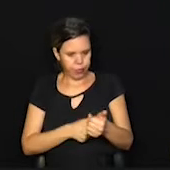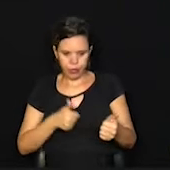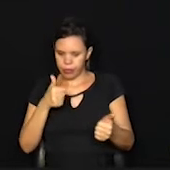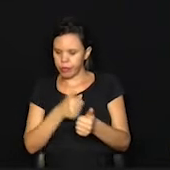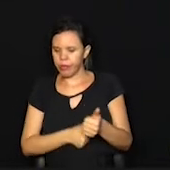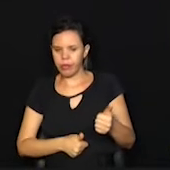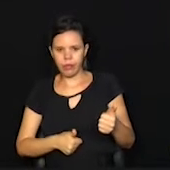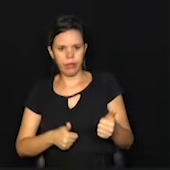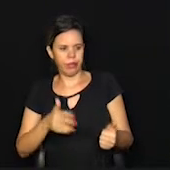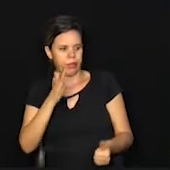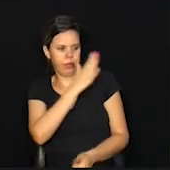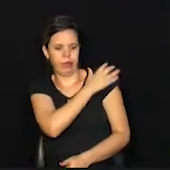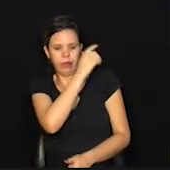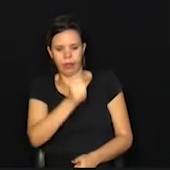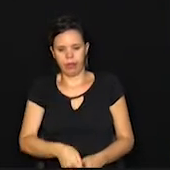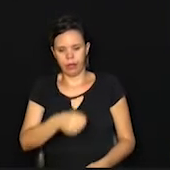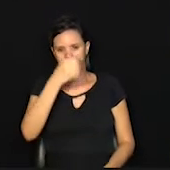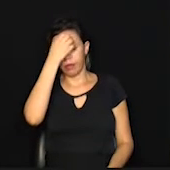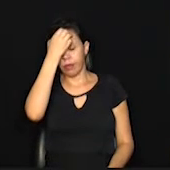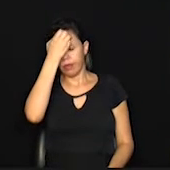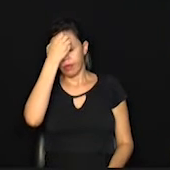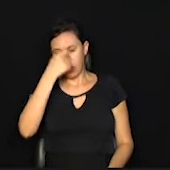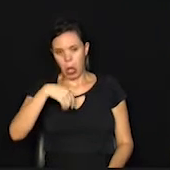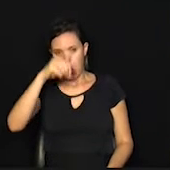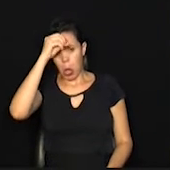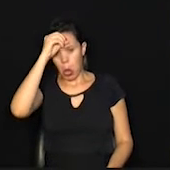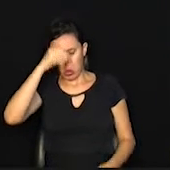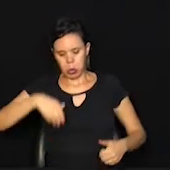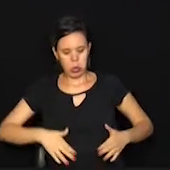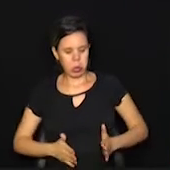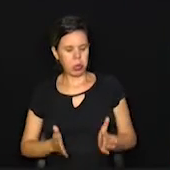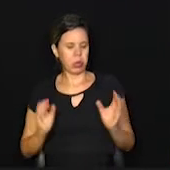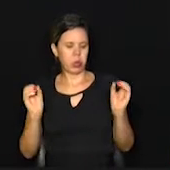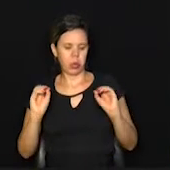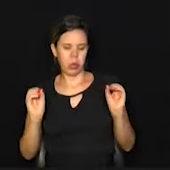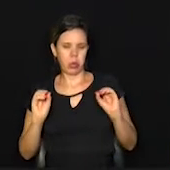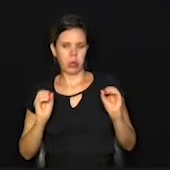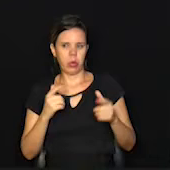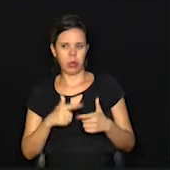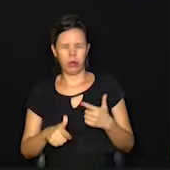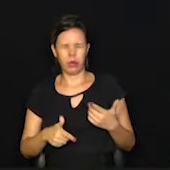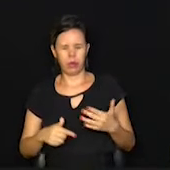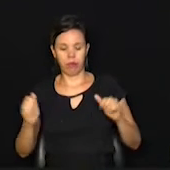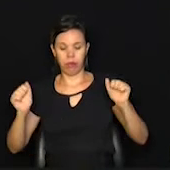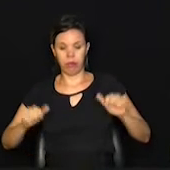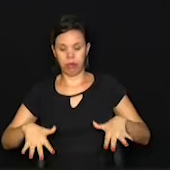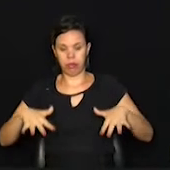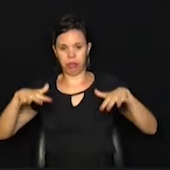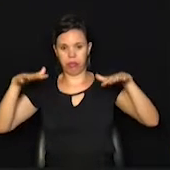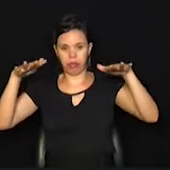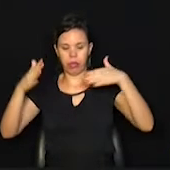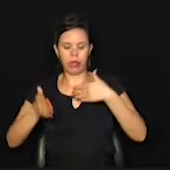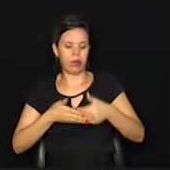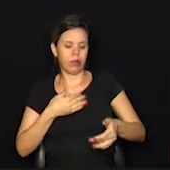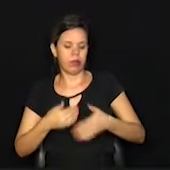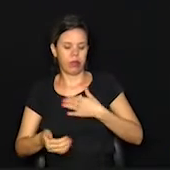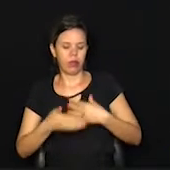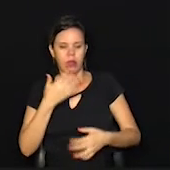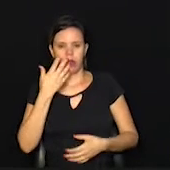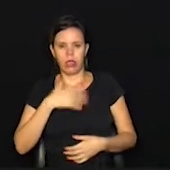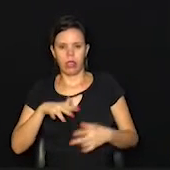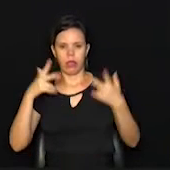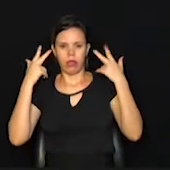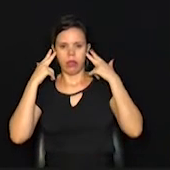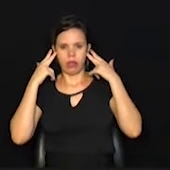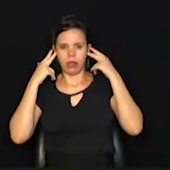obviamente quando eu nasci eu não sabia de nada disso nasce como volta Soares e enfim crescer e como qualquer criança normal